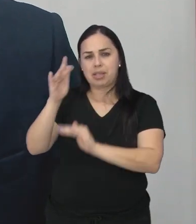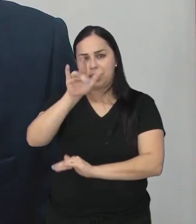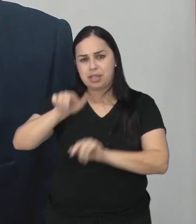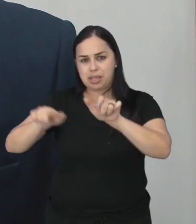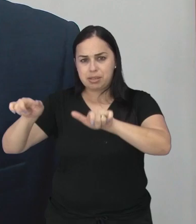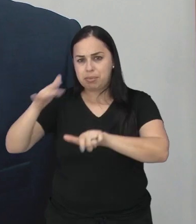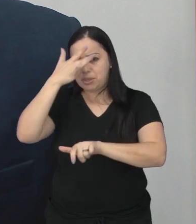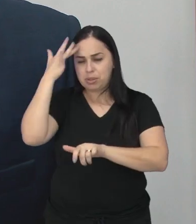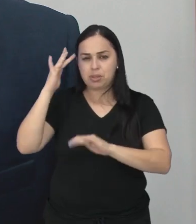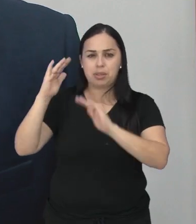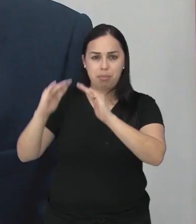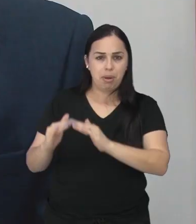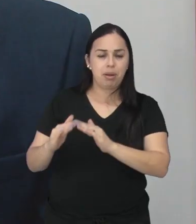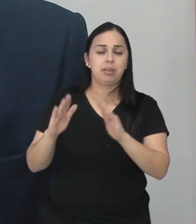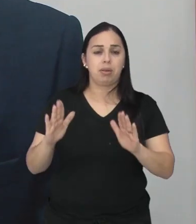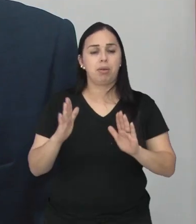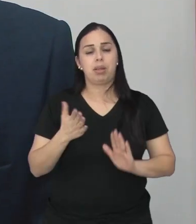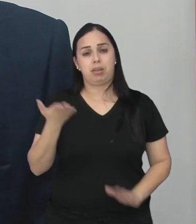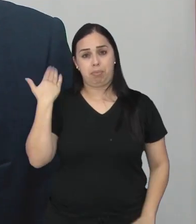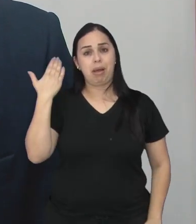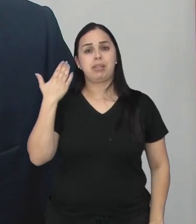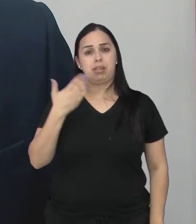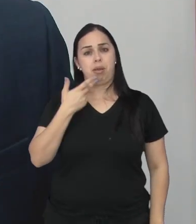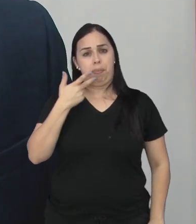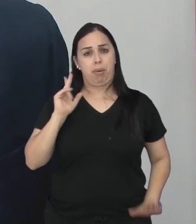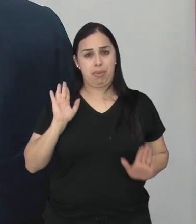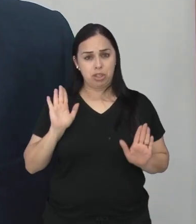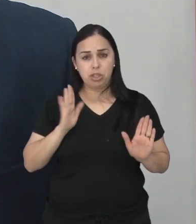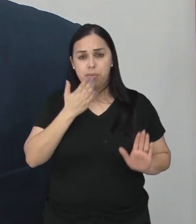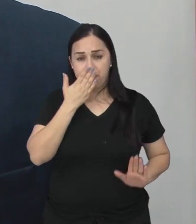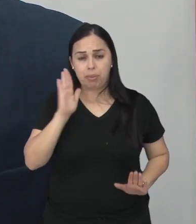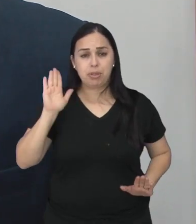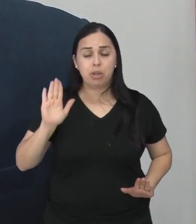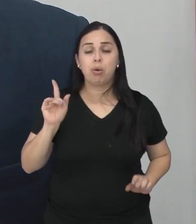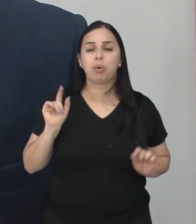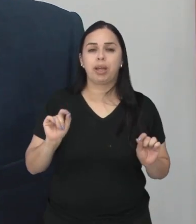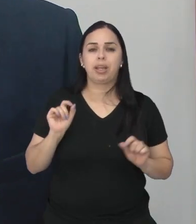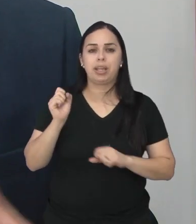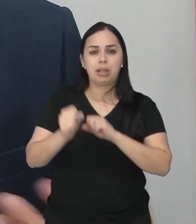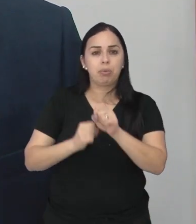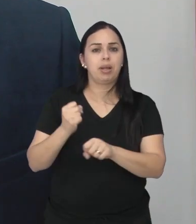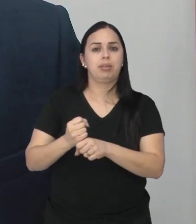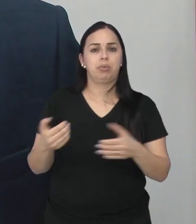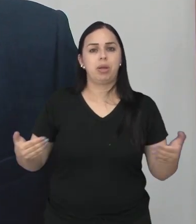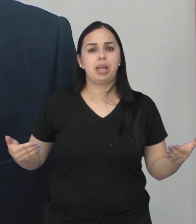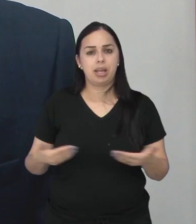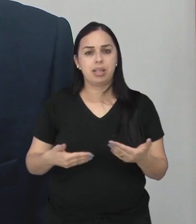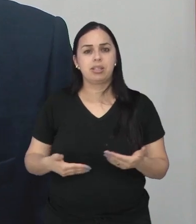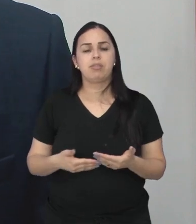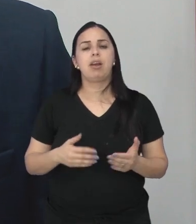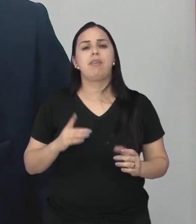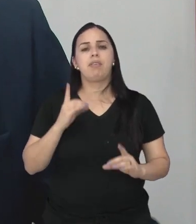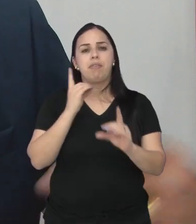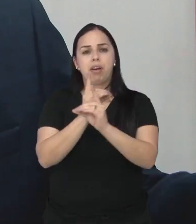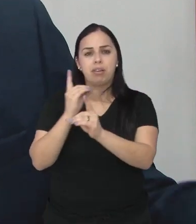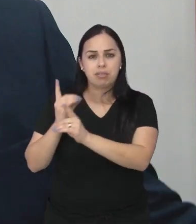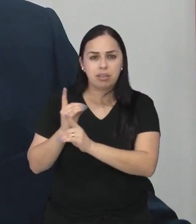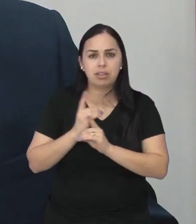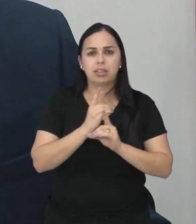relacionados à segurança pública. Prometi à época que faríamos nesse ano de 2023 um encontro com todos os